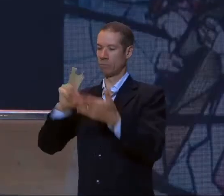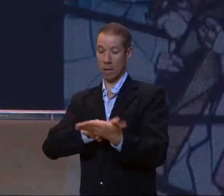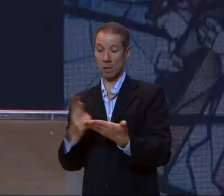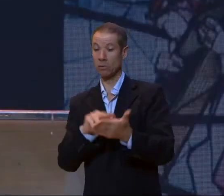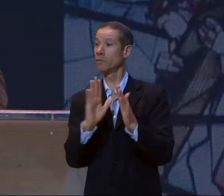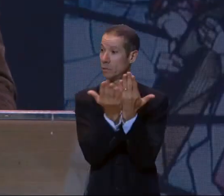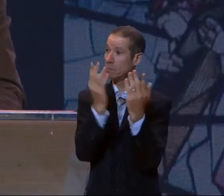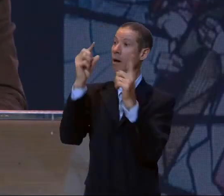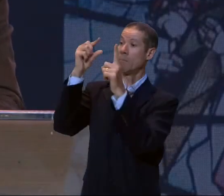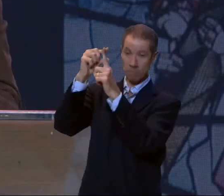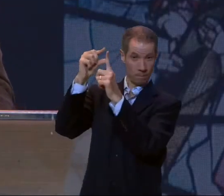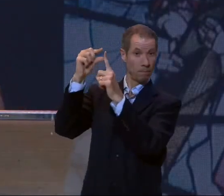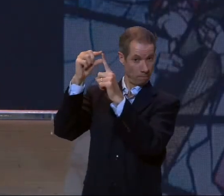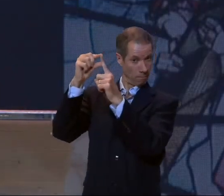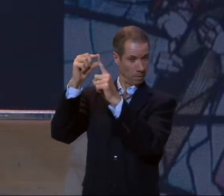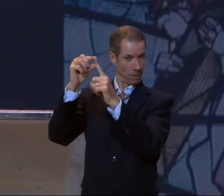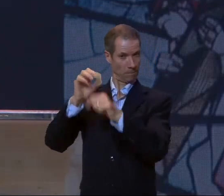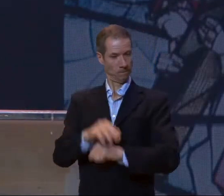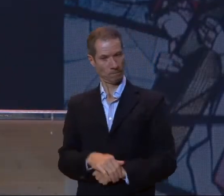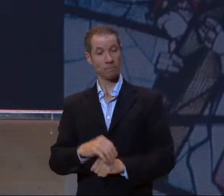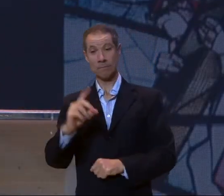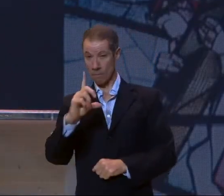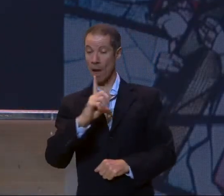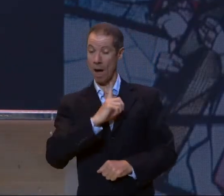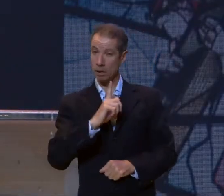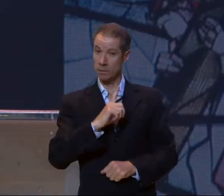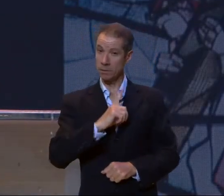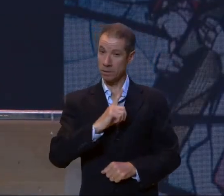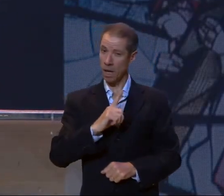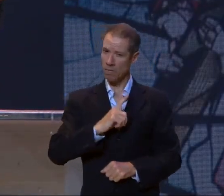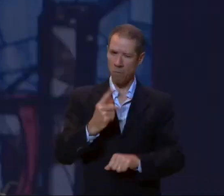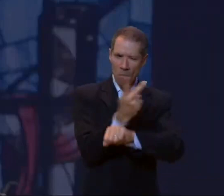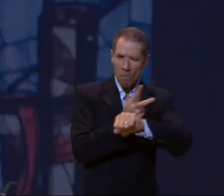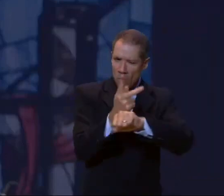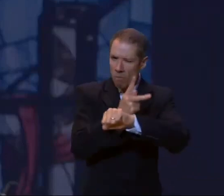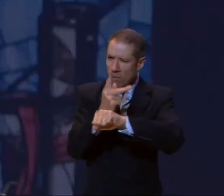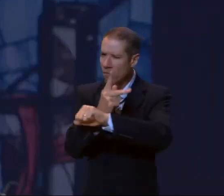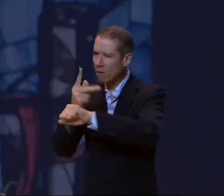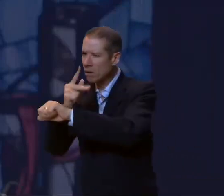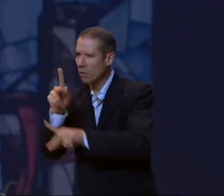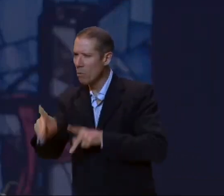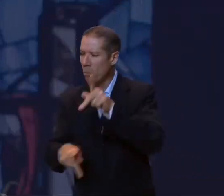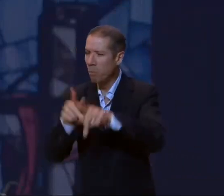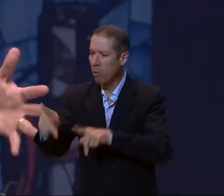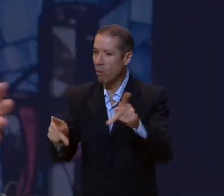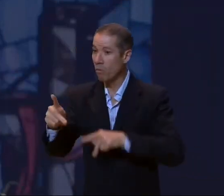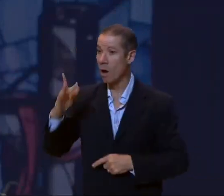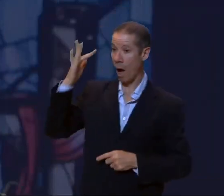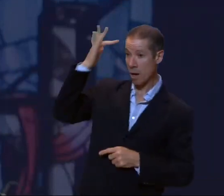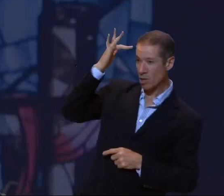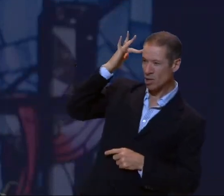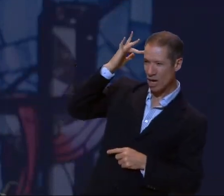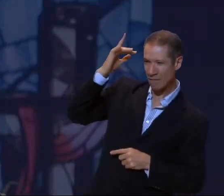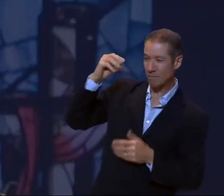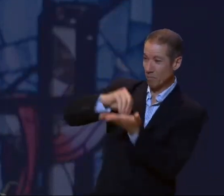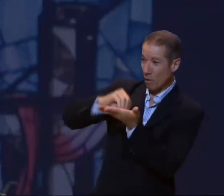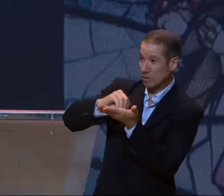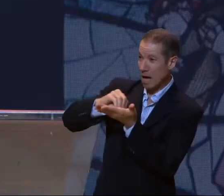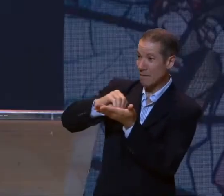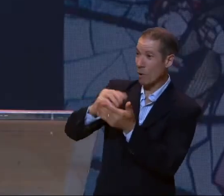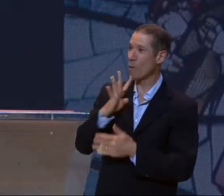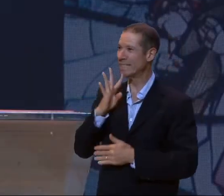que em determinada feita ele esteve procurando um povo que ele achava ser não alcançado